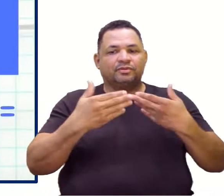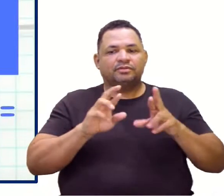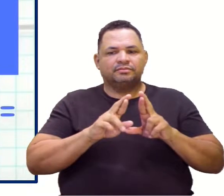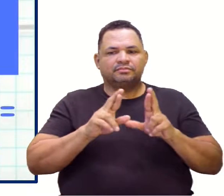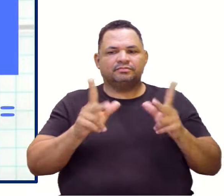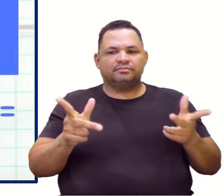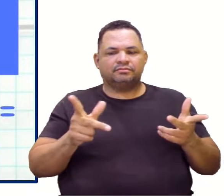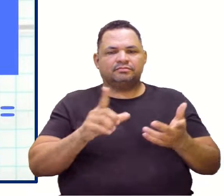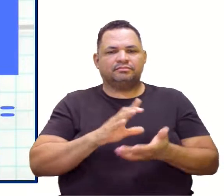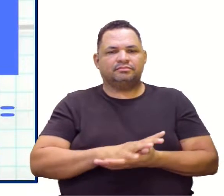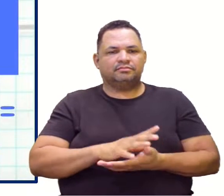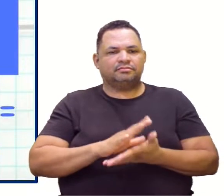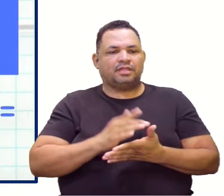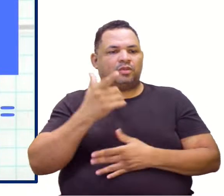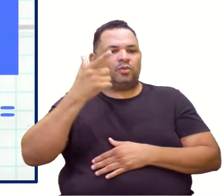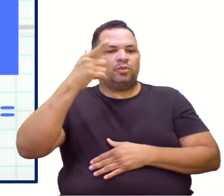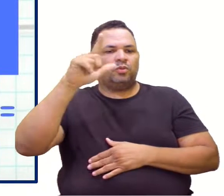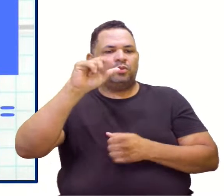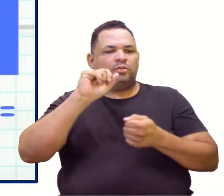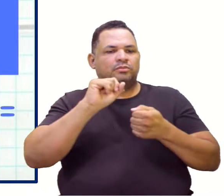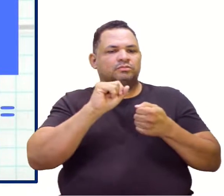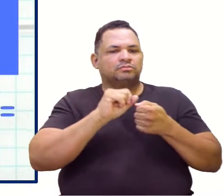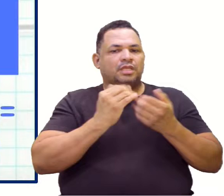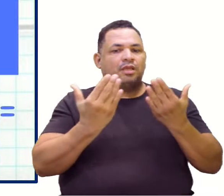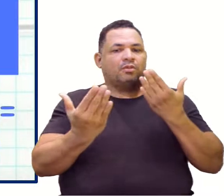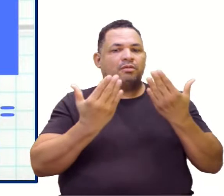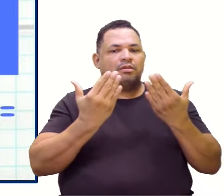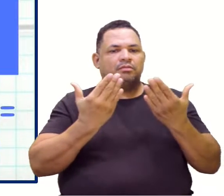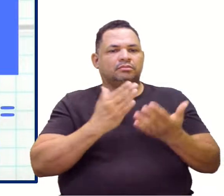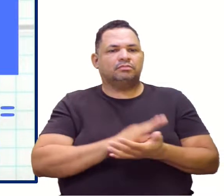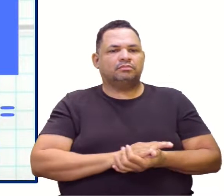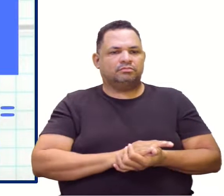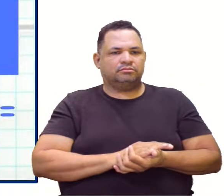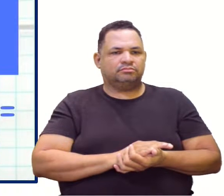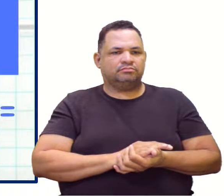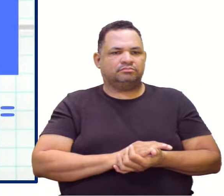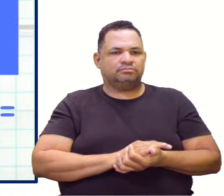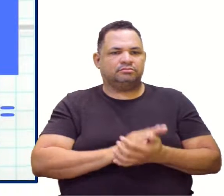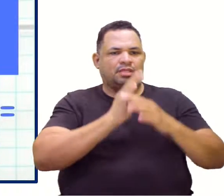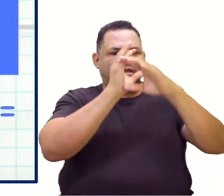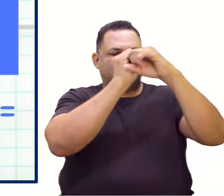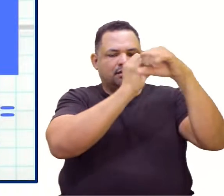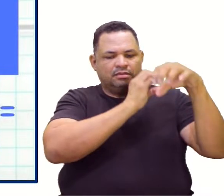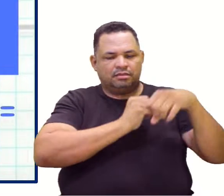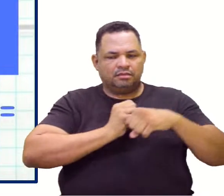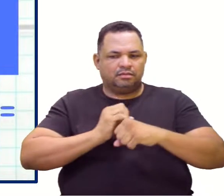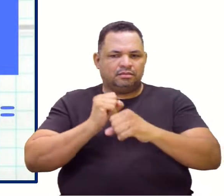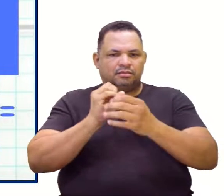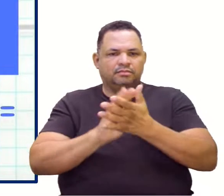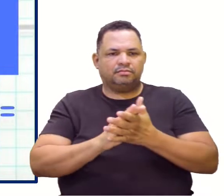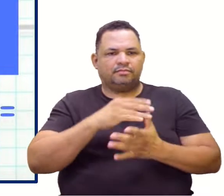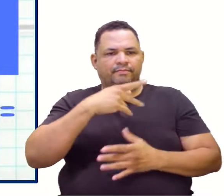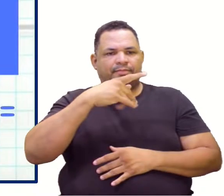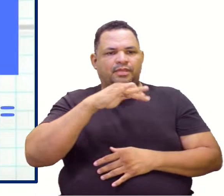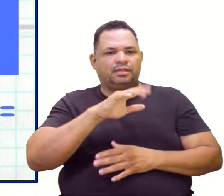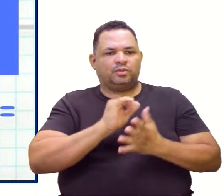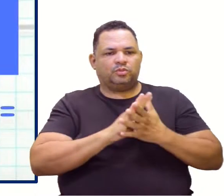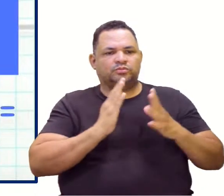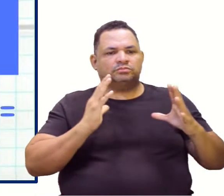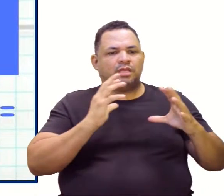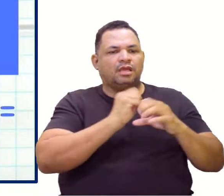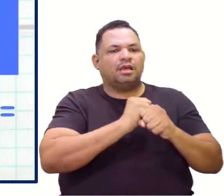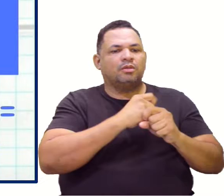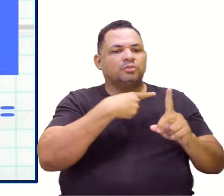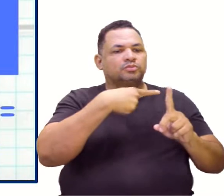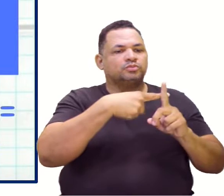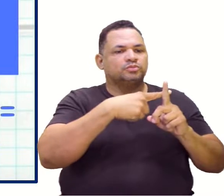diferença mesmo? Então agora a gente consegue fazer o paralelo aí, com perímetro e área. Vamos lá, perímetro, soma de todos os